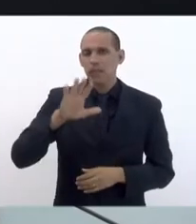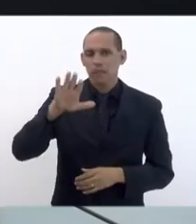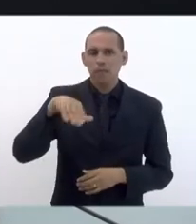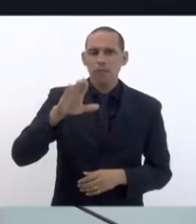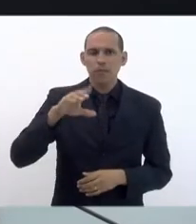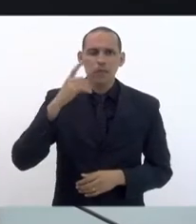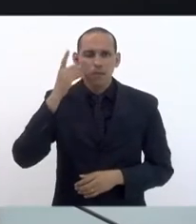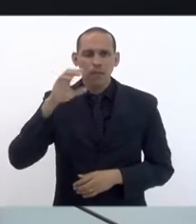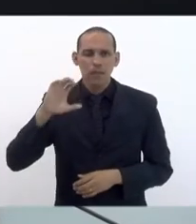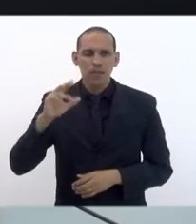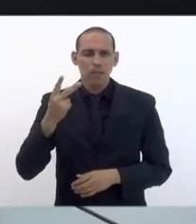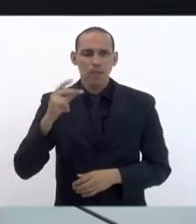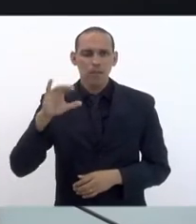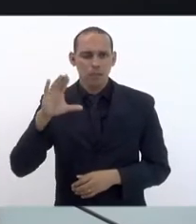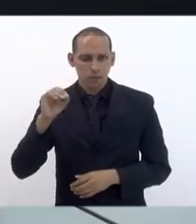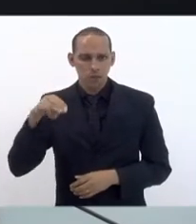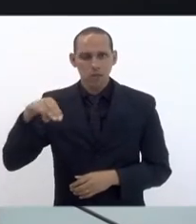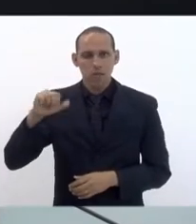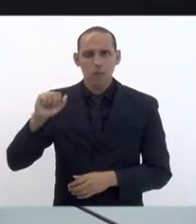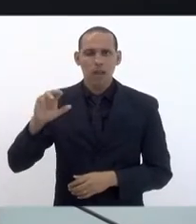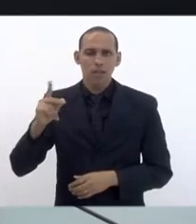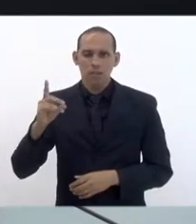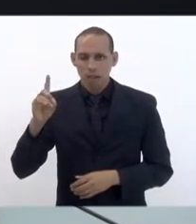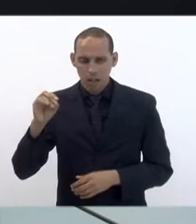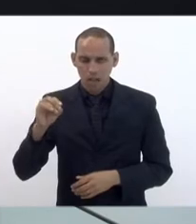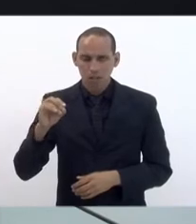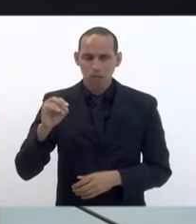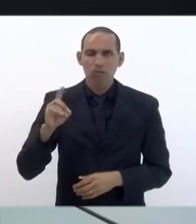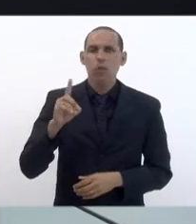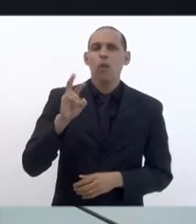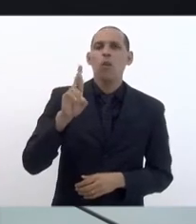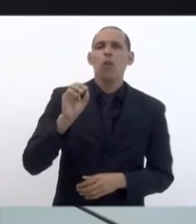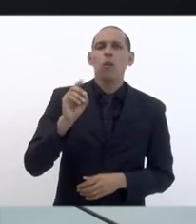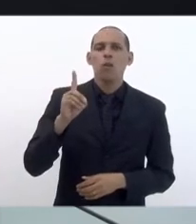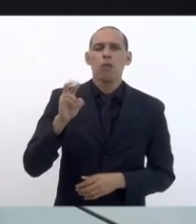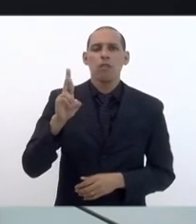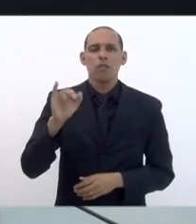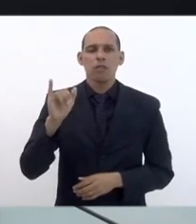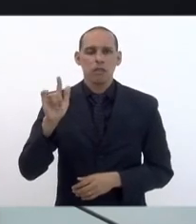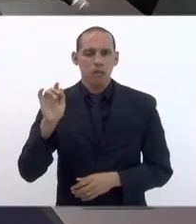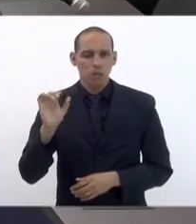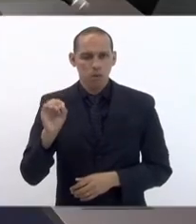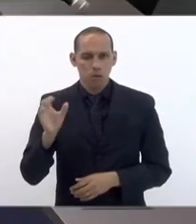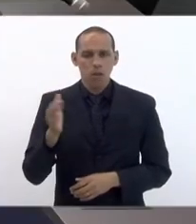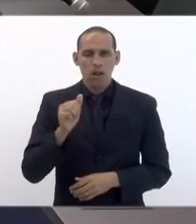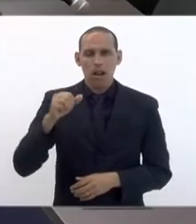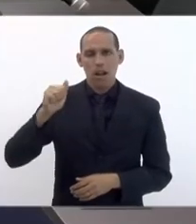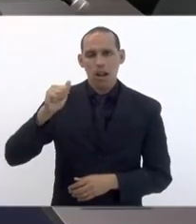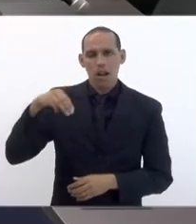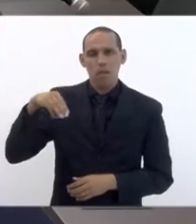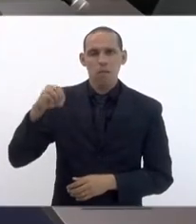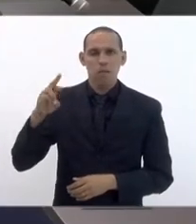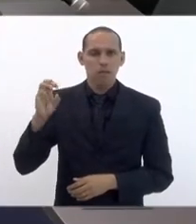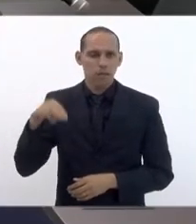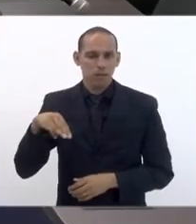Chico Machado, deputado Rodrigo Amorim, deputado